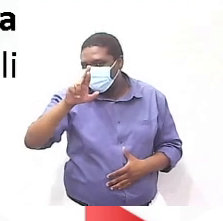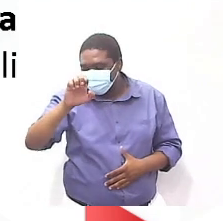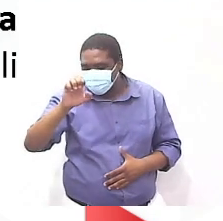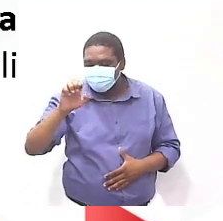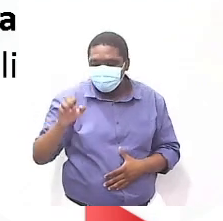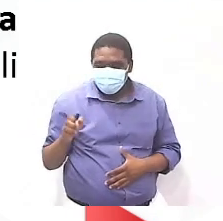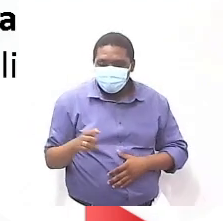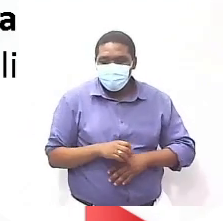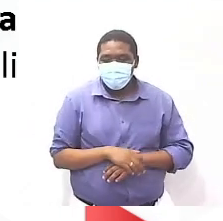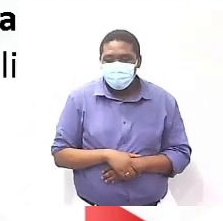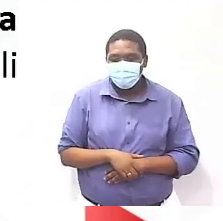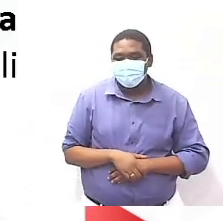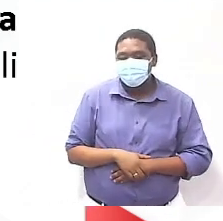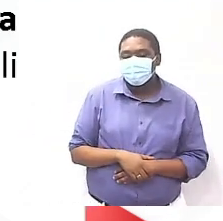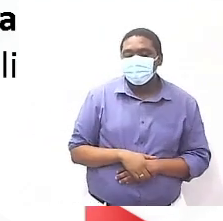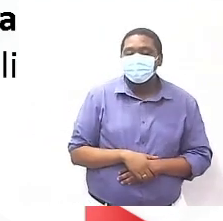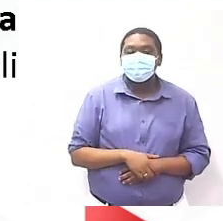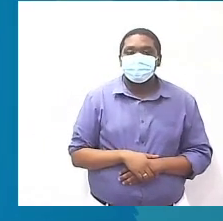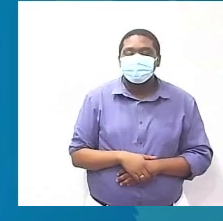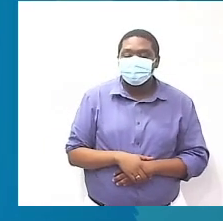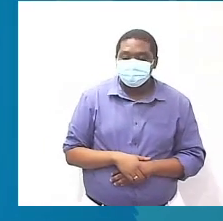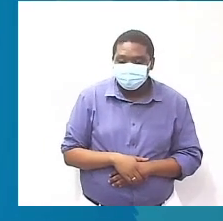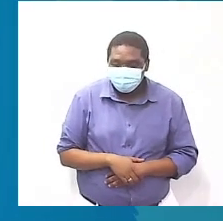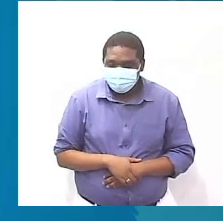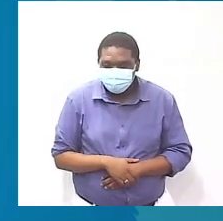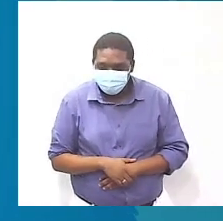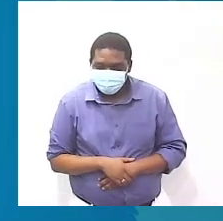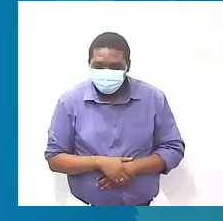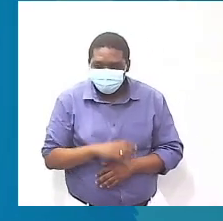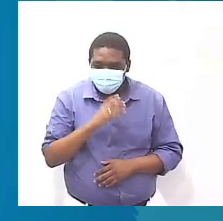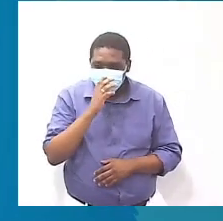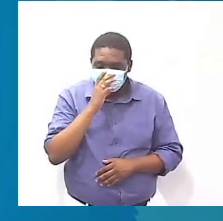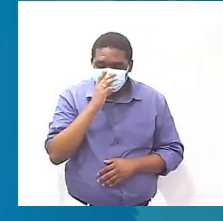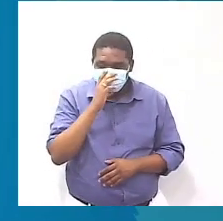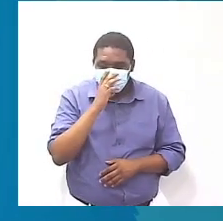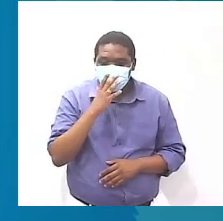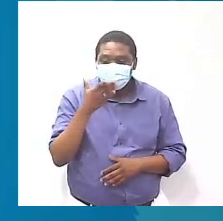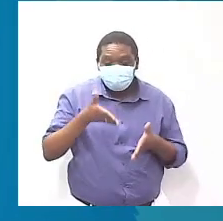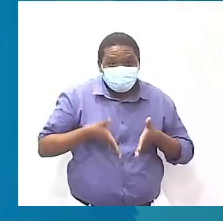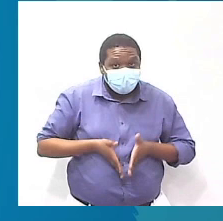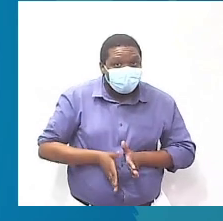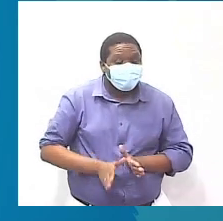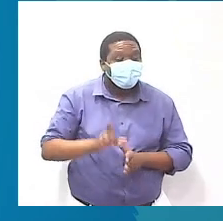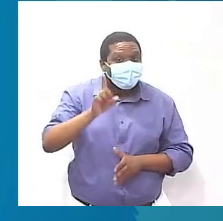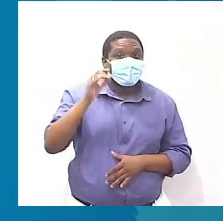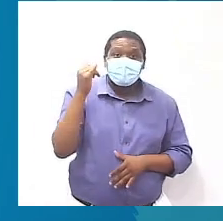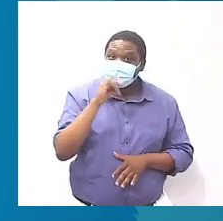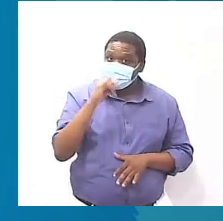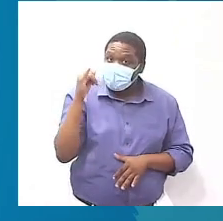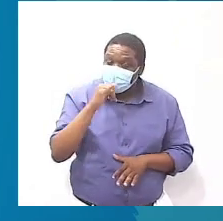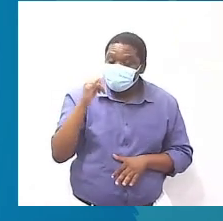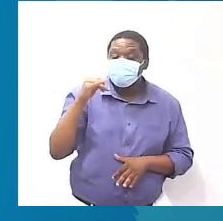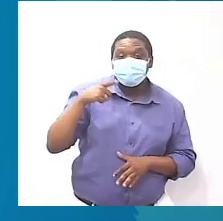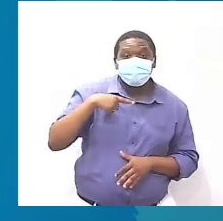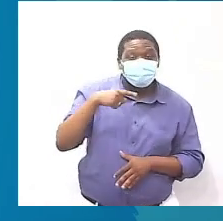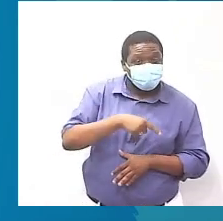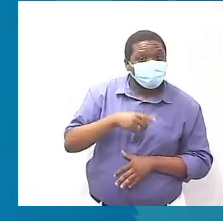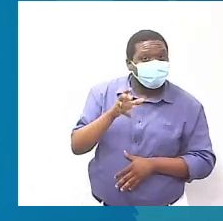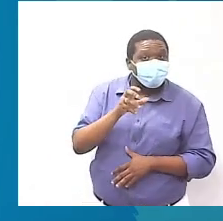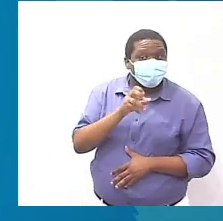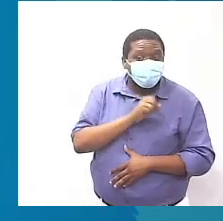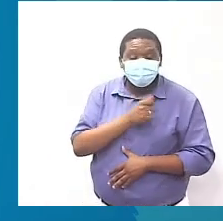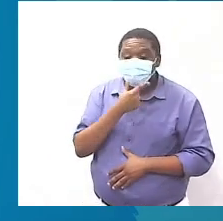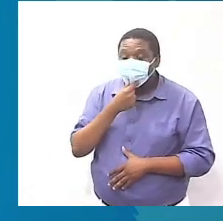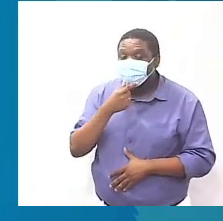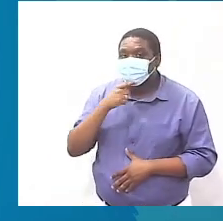é Boaventura Cavalieri, tá? Nasceu lá em Milão, na Itália, e ele também tinha uma paixão por Galileu,